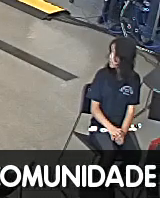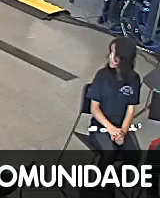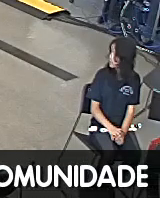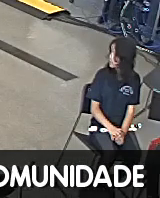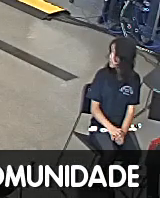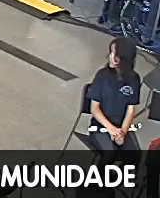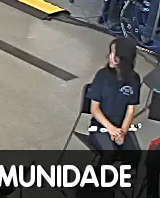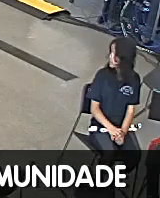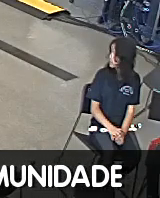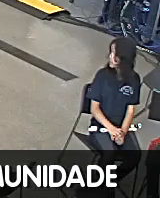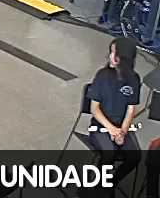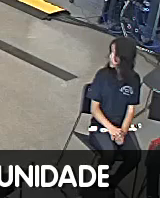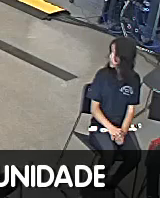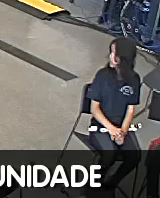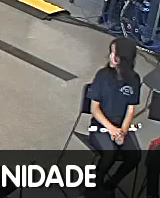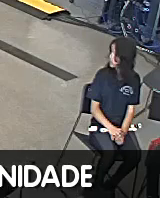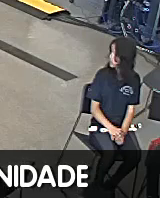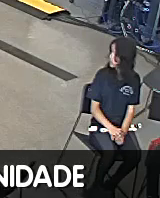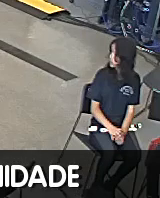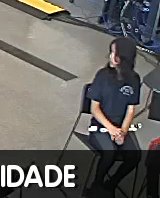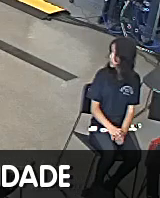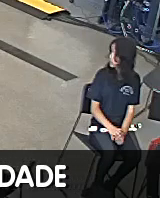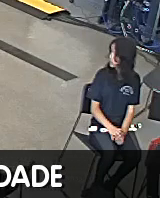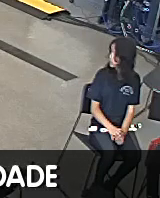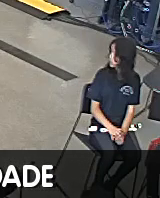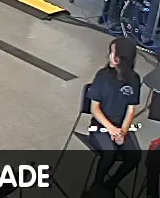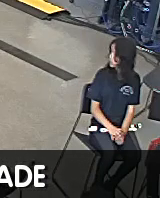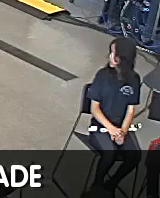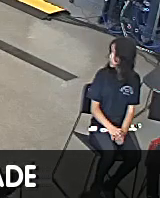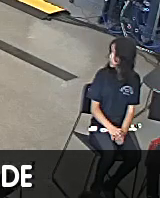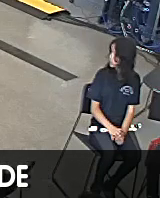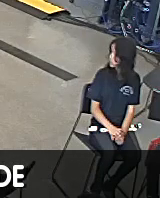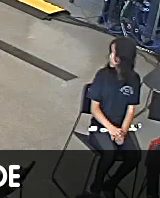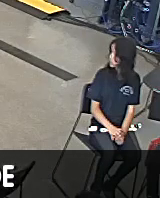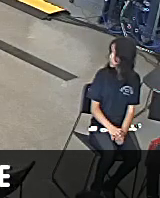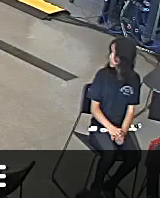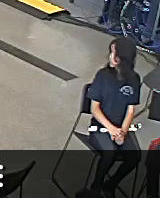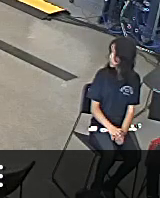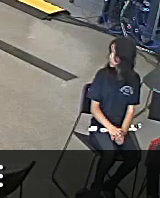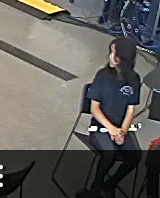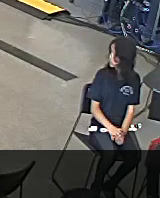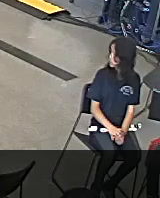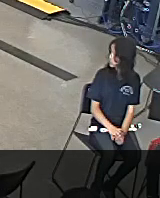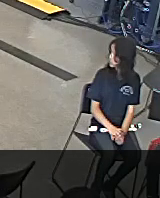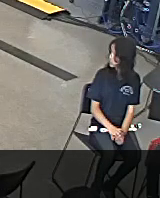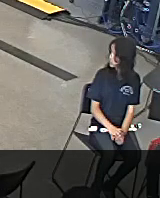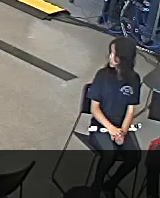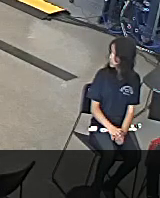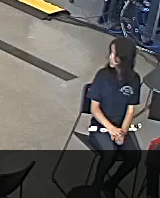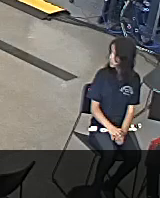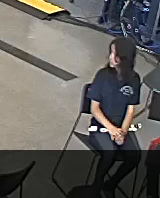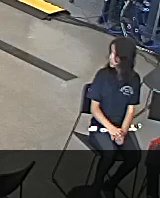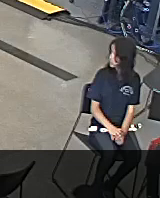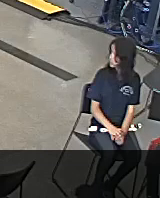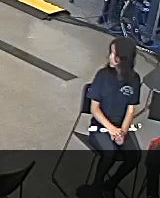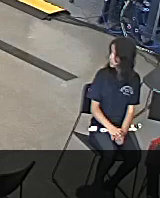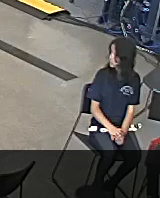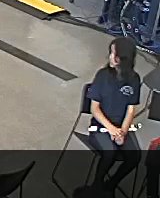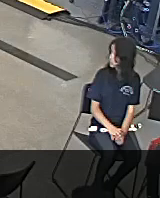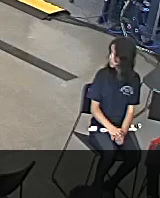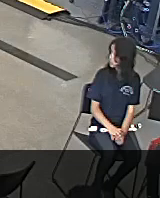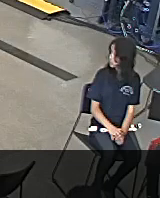profundas do Ocidente, em que os valores do amor e da dignidade